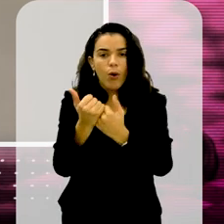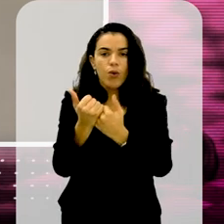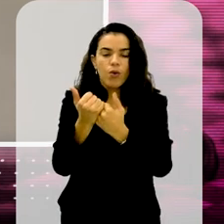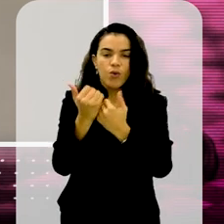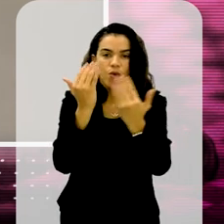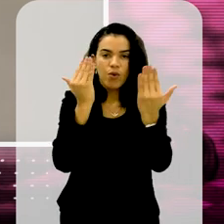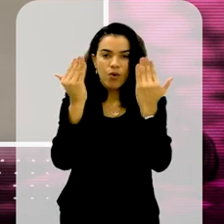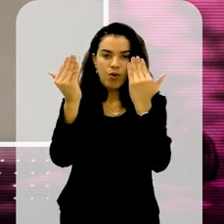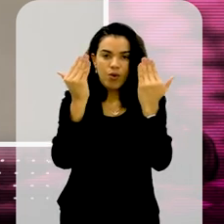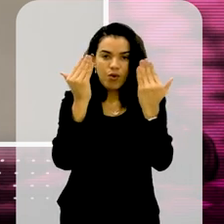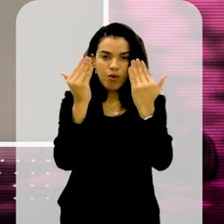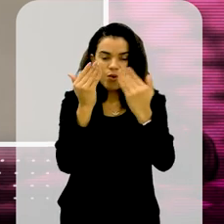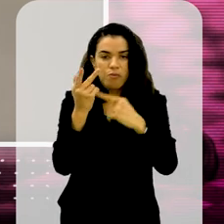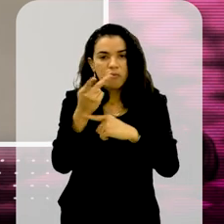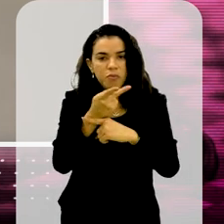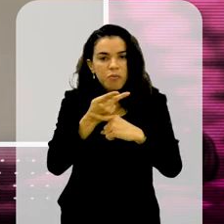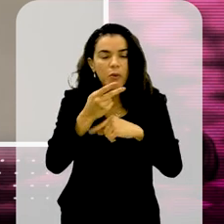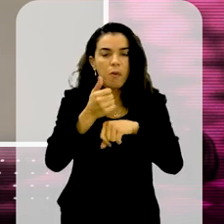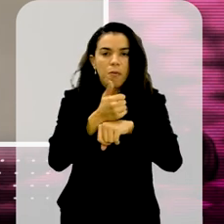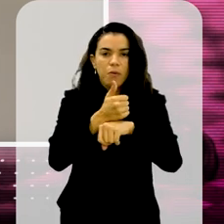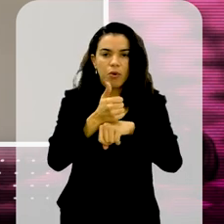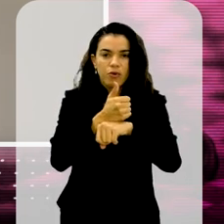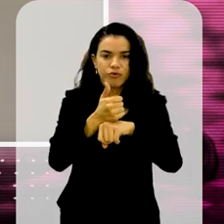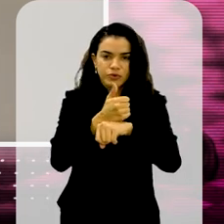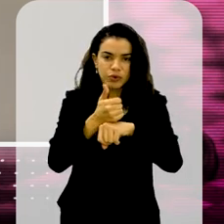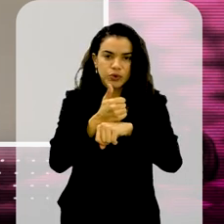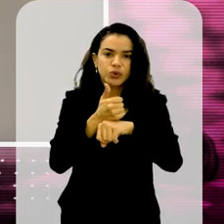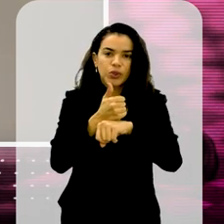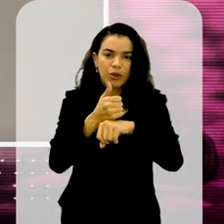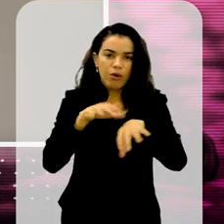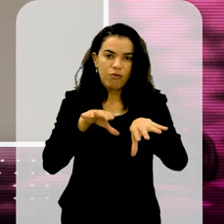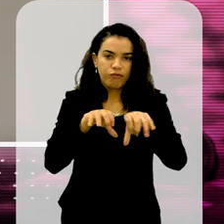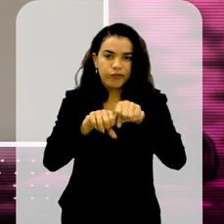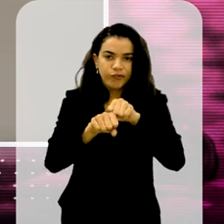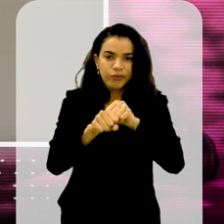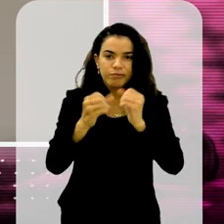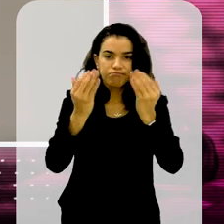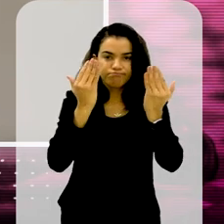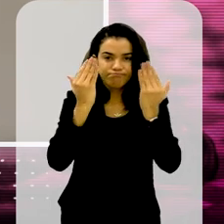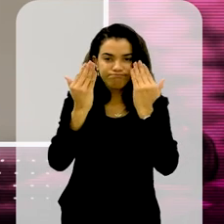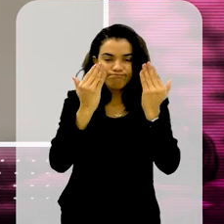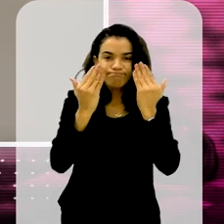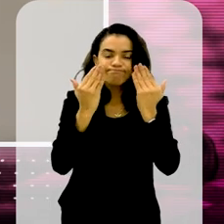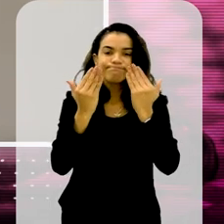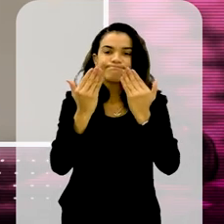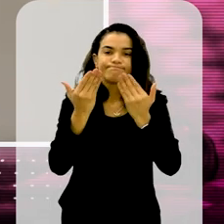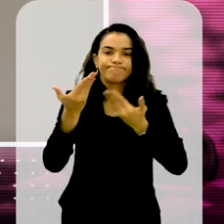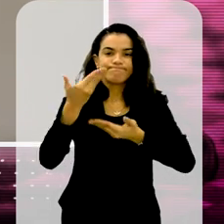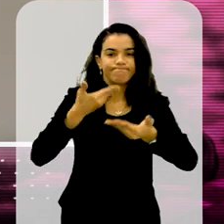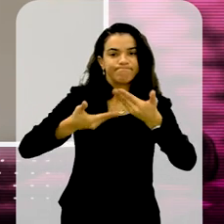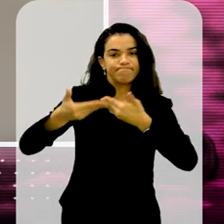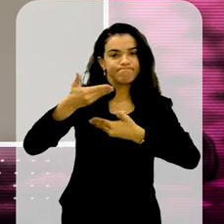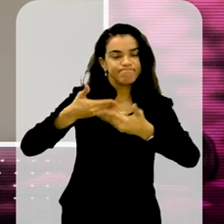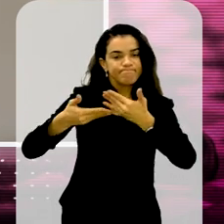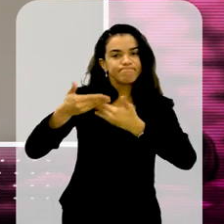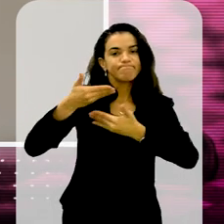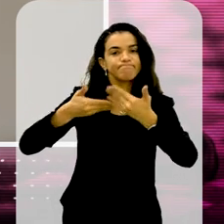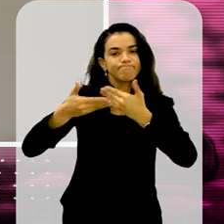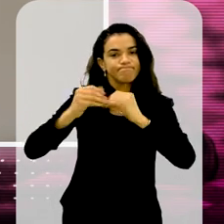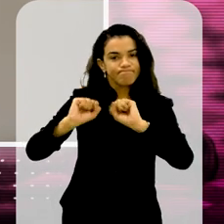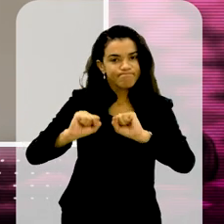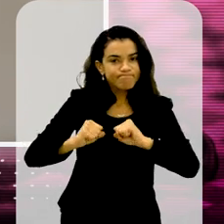apoio psicológico. Encontre um profissional capacitado em lidar com essas situações para que você consiga